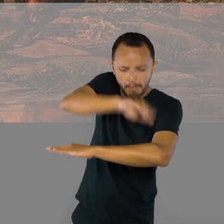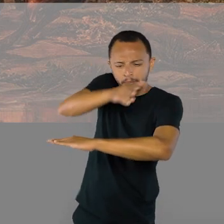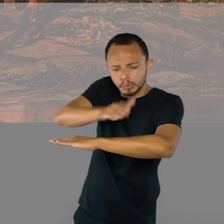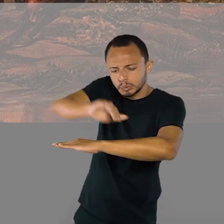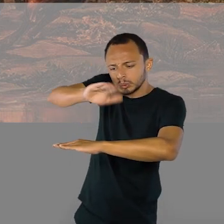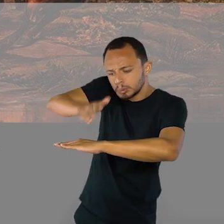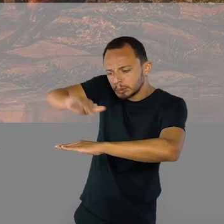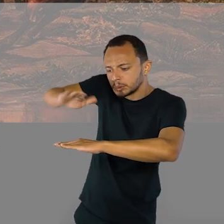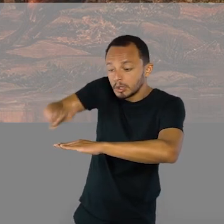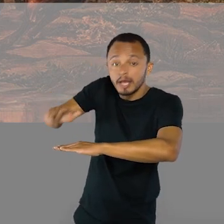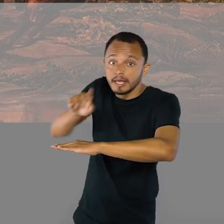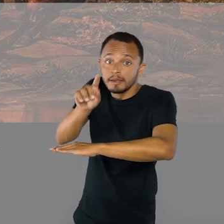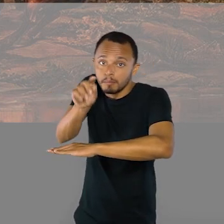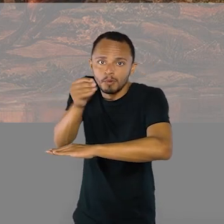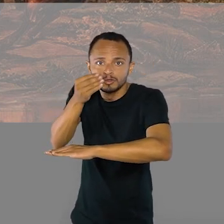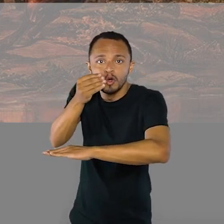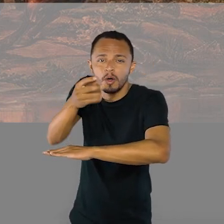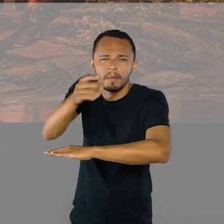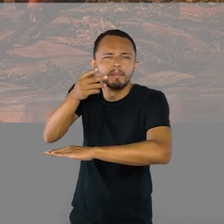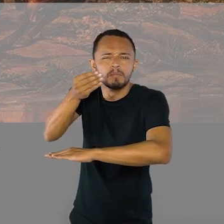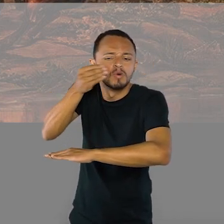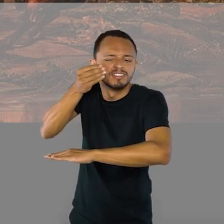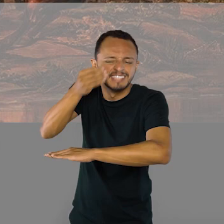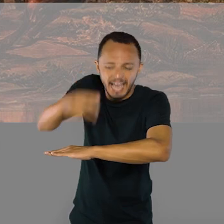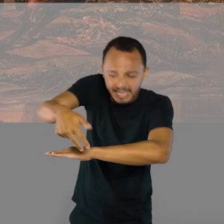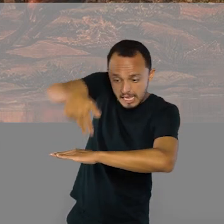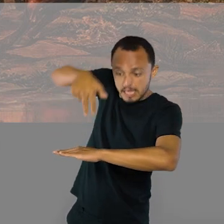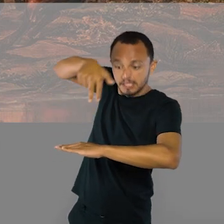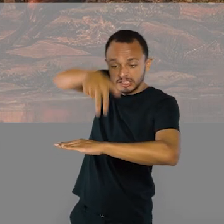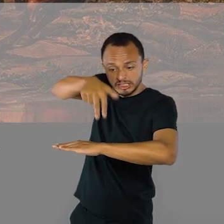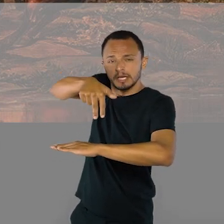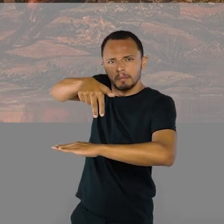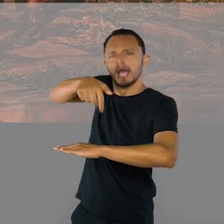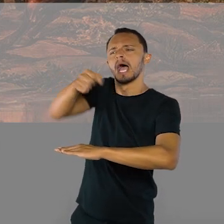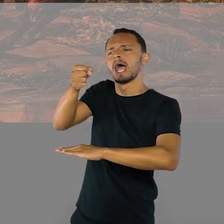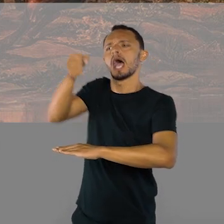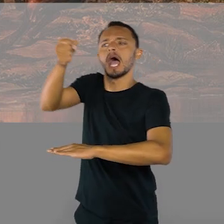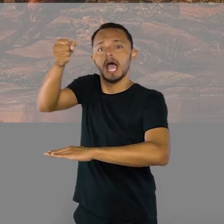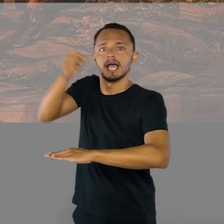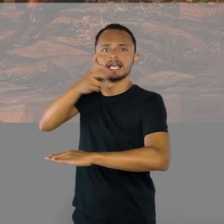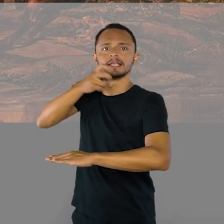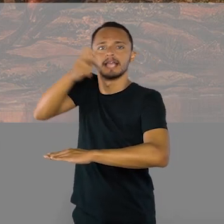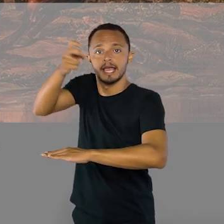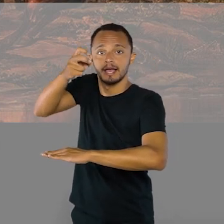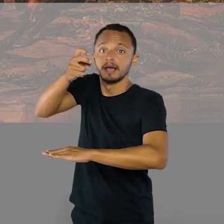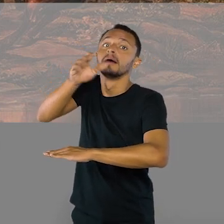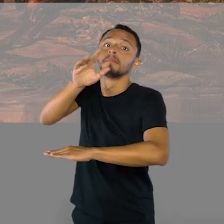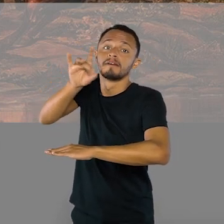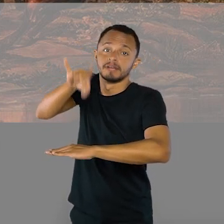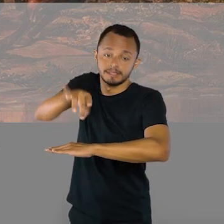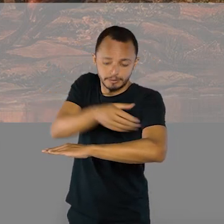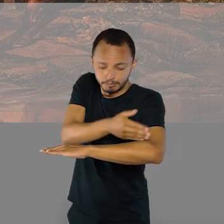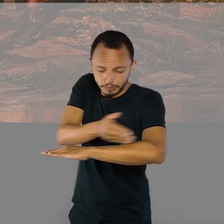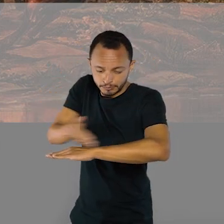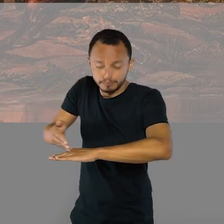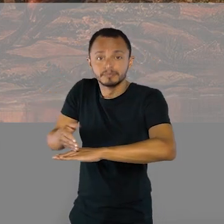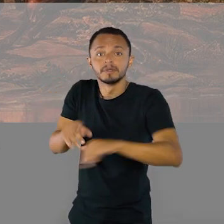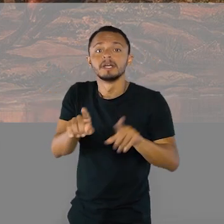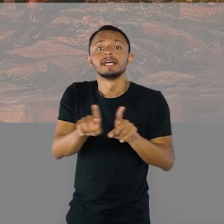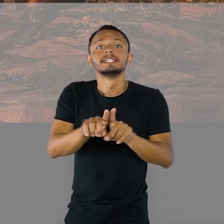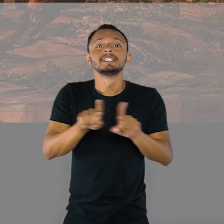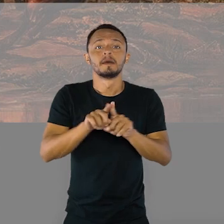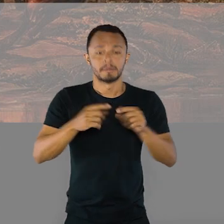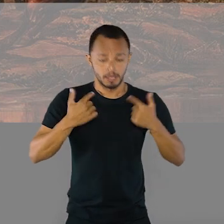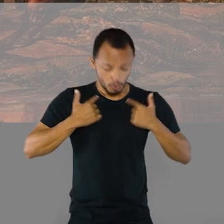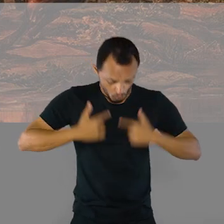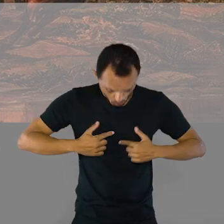coloquei D. Pedro e a guarda com roupas, com uniformes oficiais, porque senão não pareceria esse